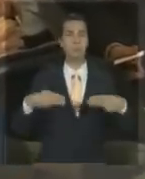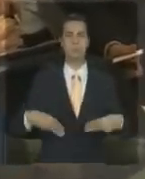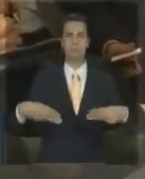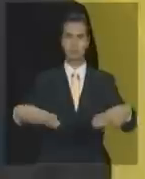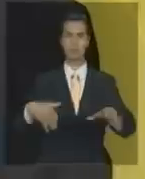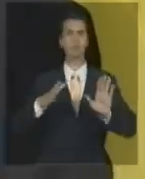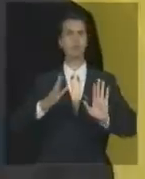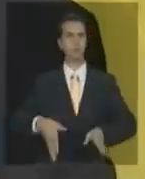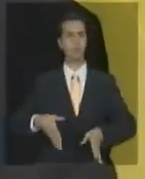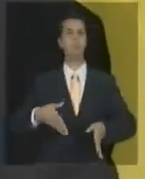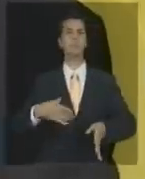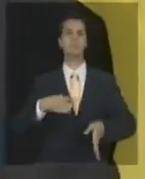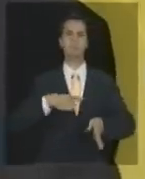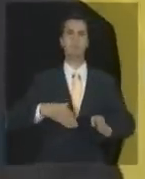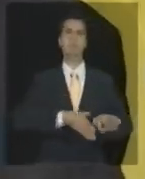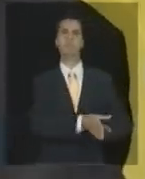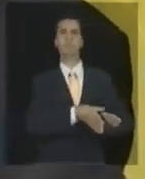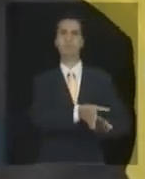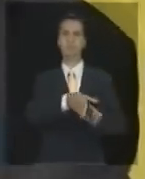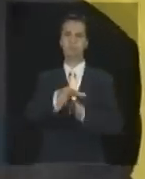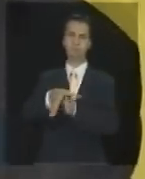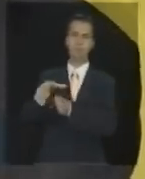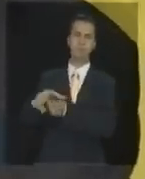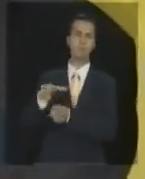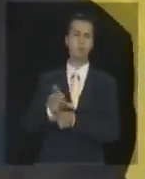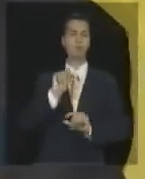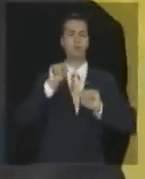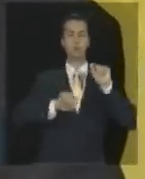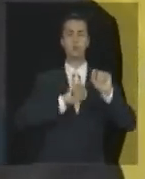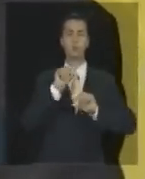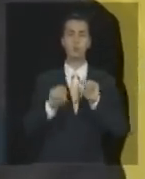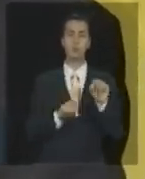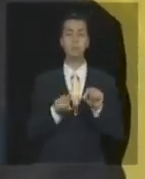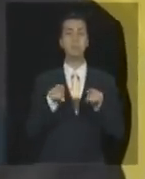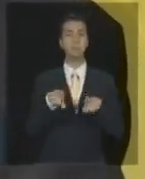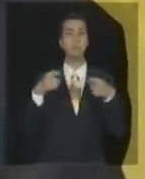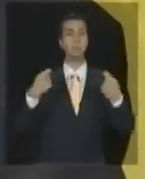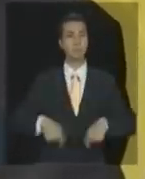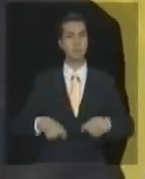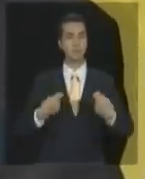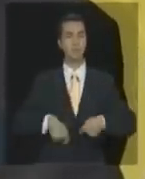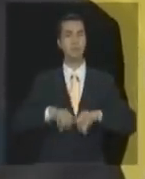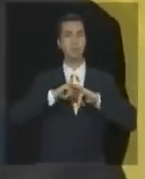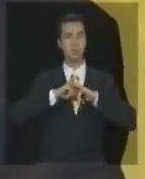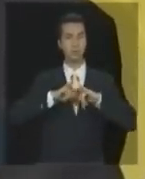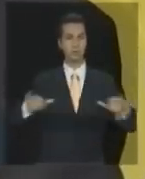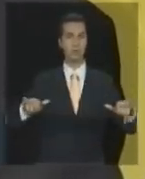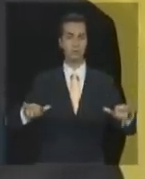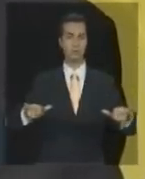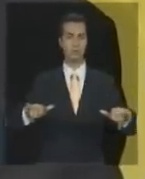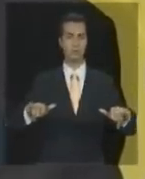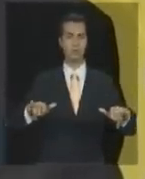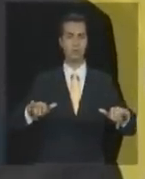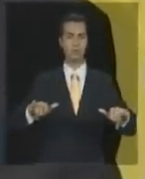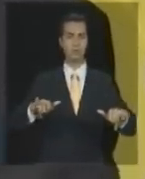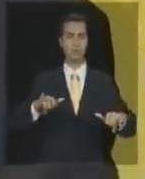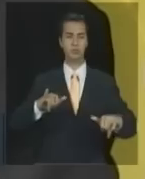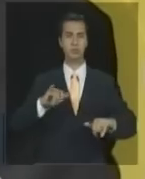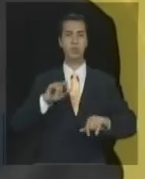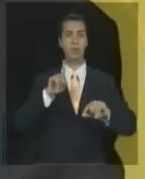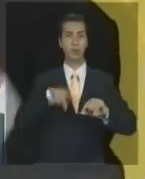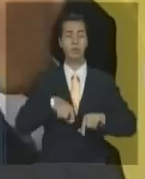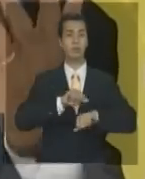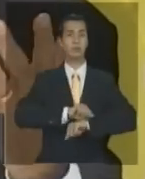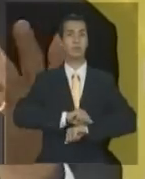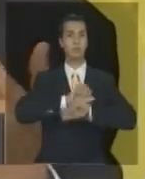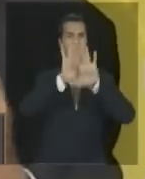a que você se referiu, do que é o mínimo que eles têm que divulgar naquilo que nós chamamos